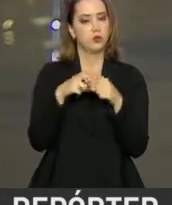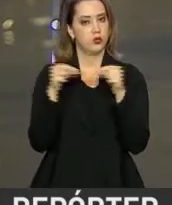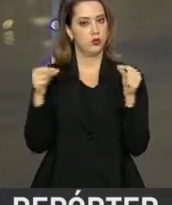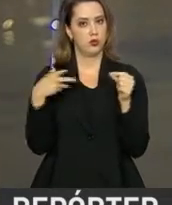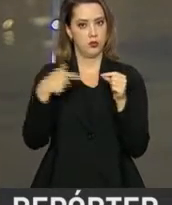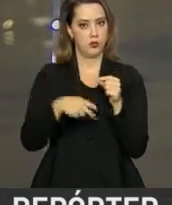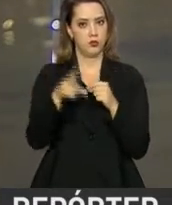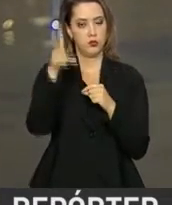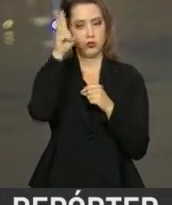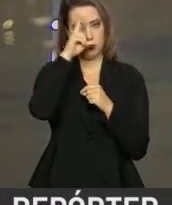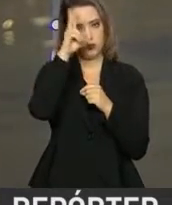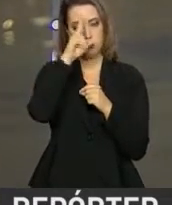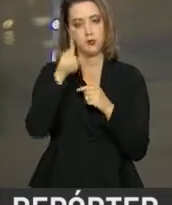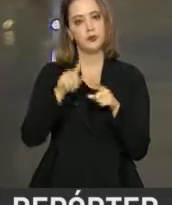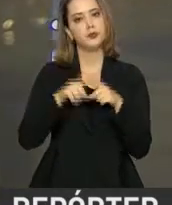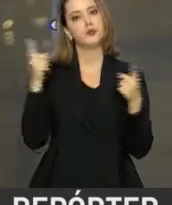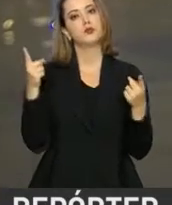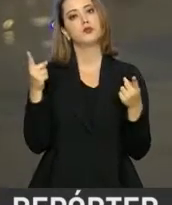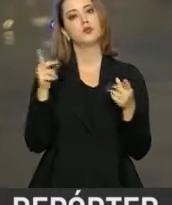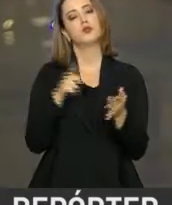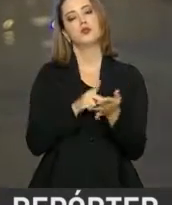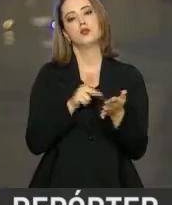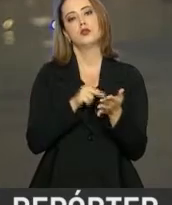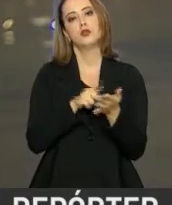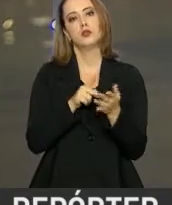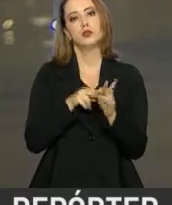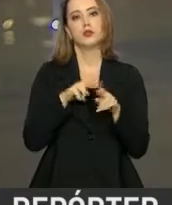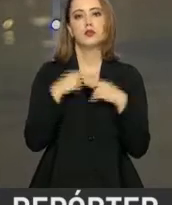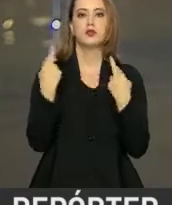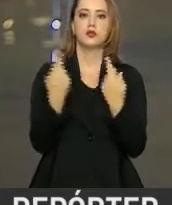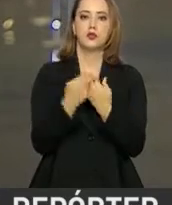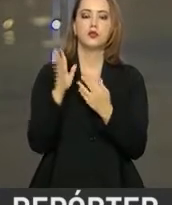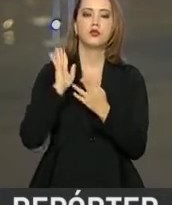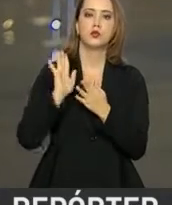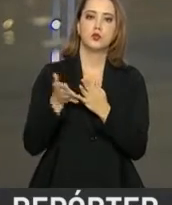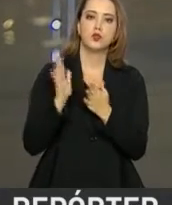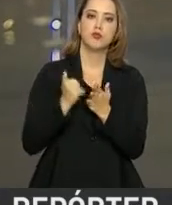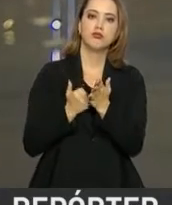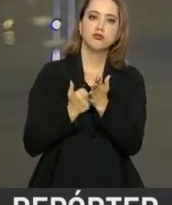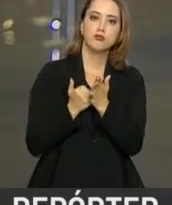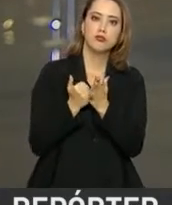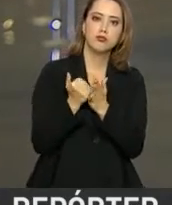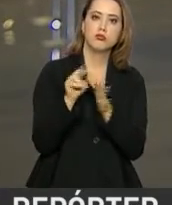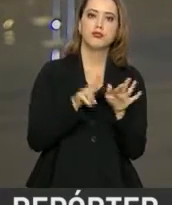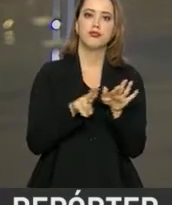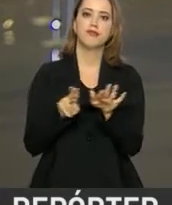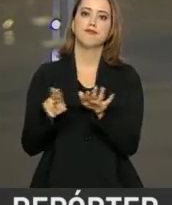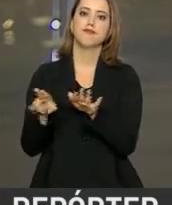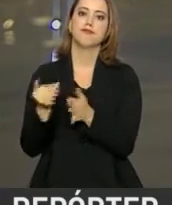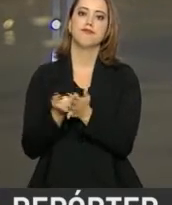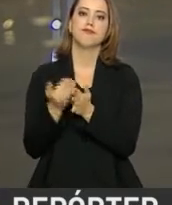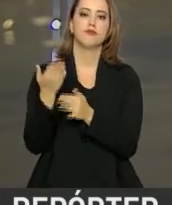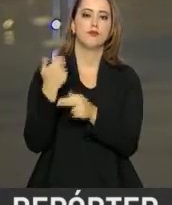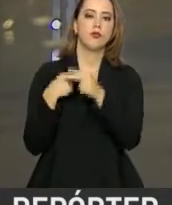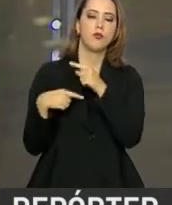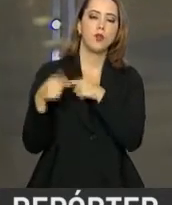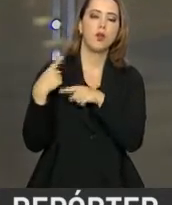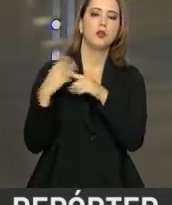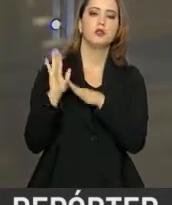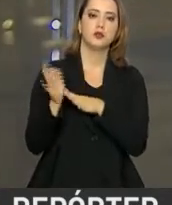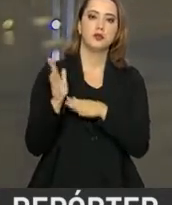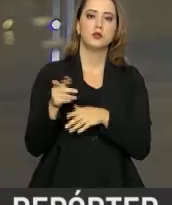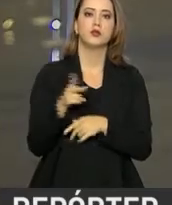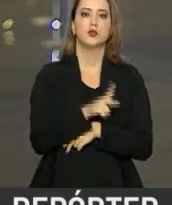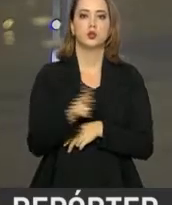nesta segunda feira mas na verdade as reuniões vêm ocorrendo há algumas semanas desde que o presidente em exercício michel